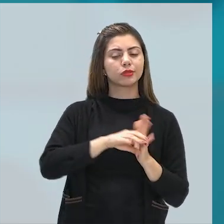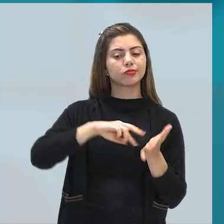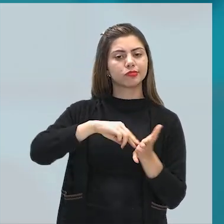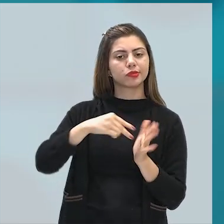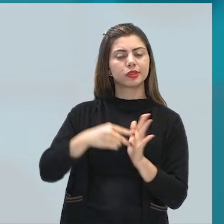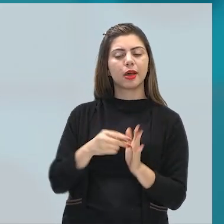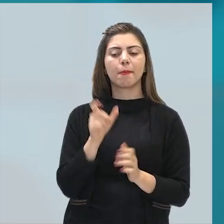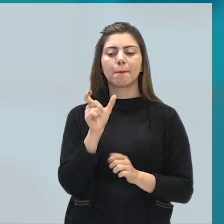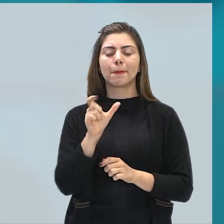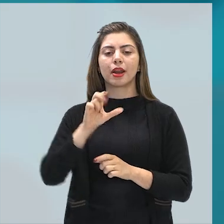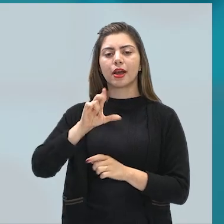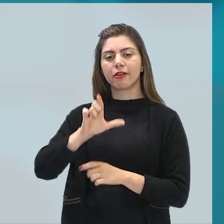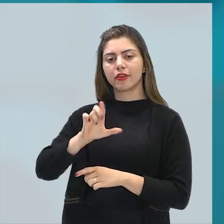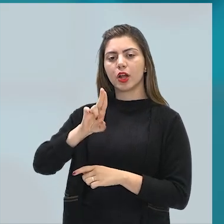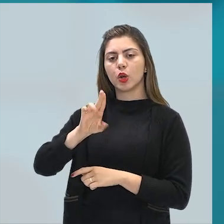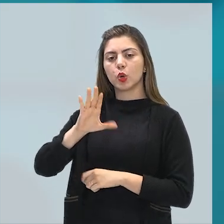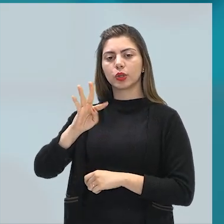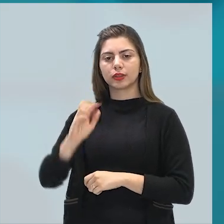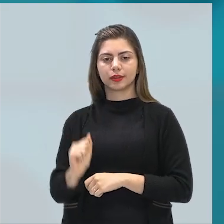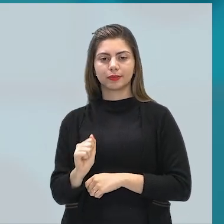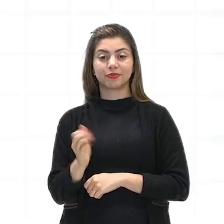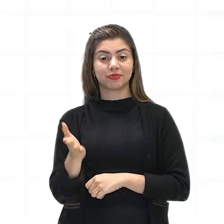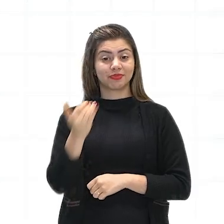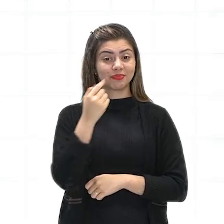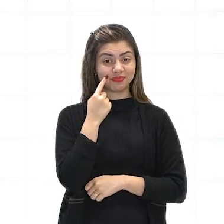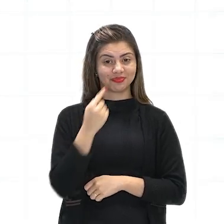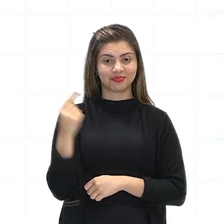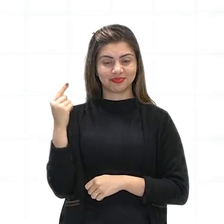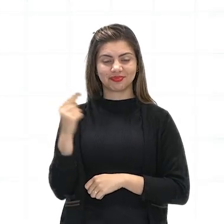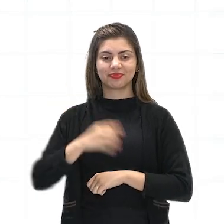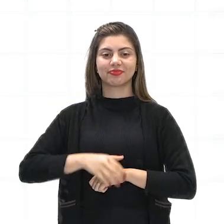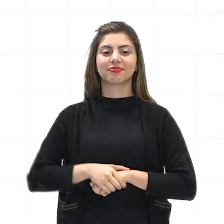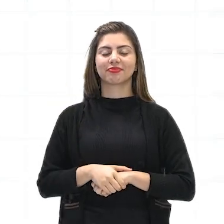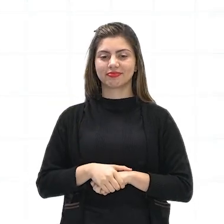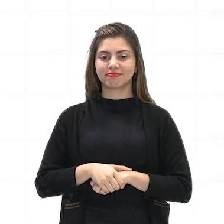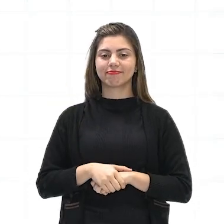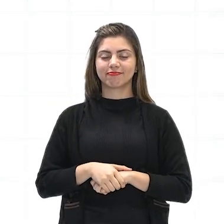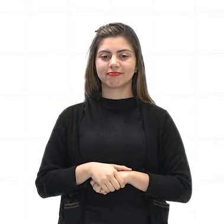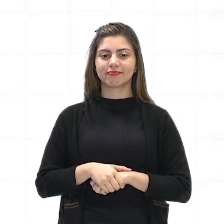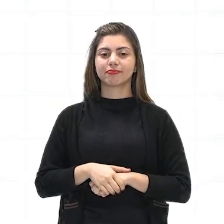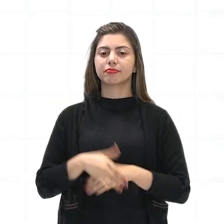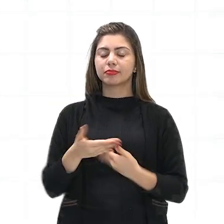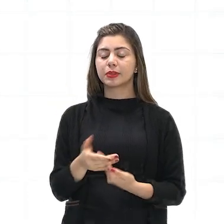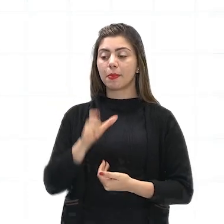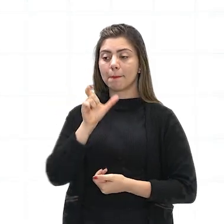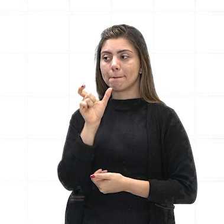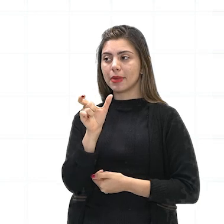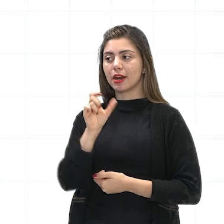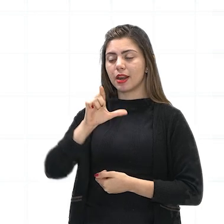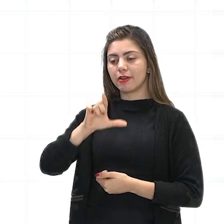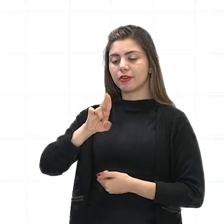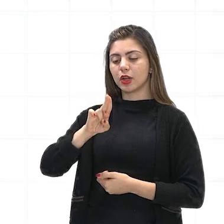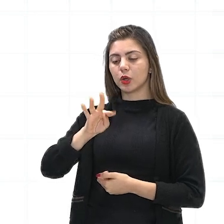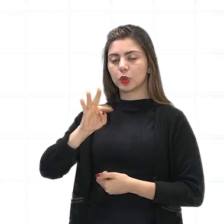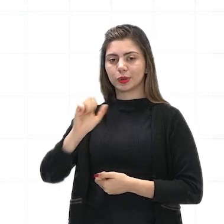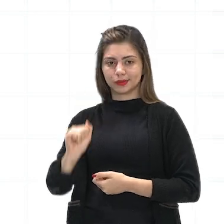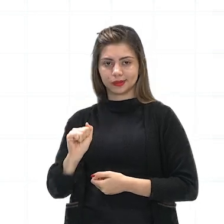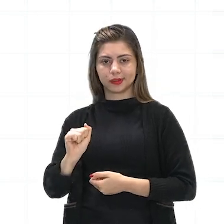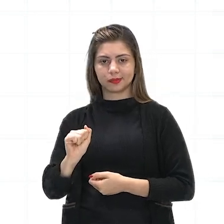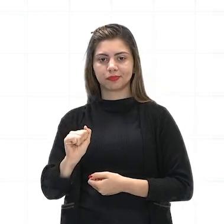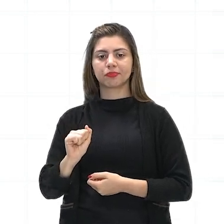a palavra luta. Vamos lá revisar? Então observem, luta, do latim